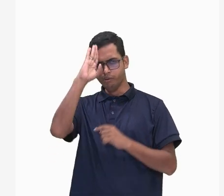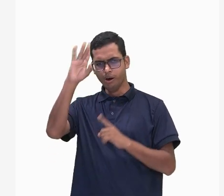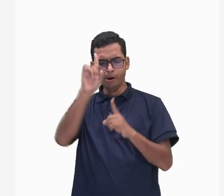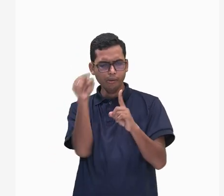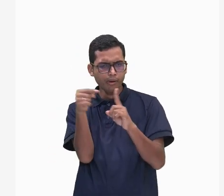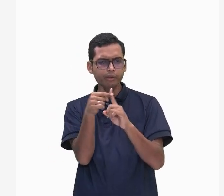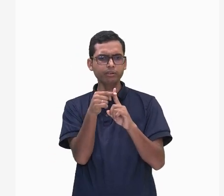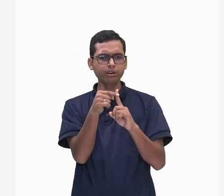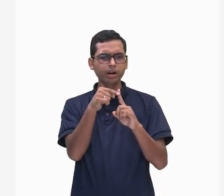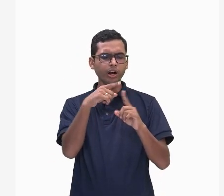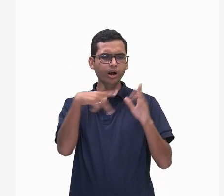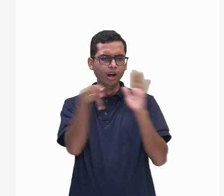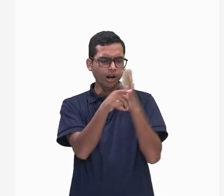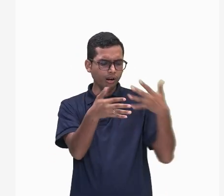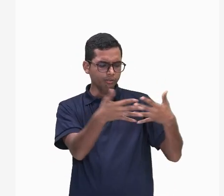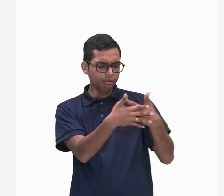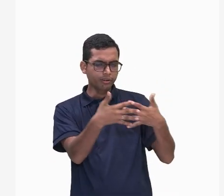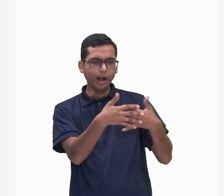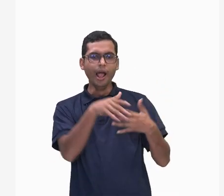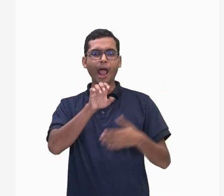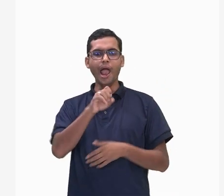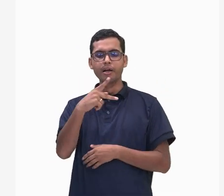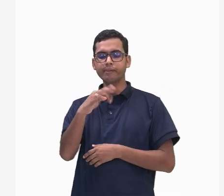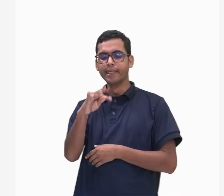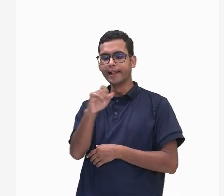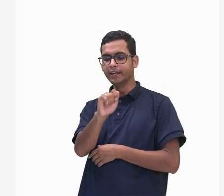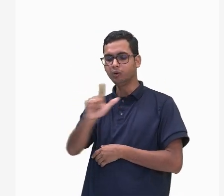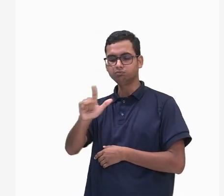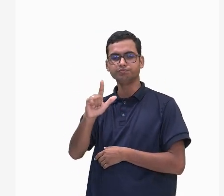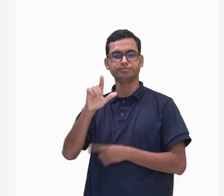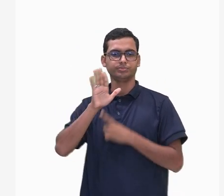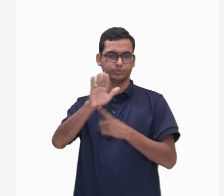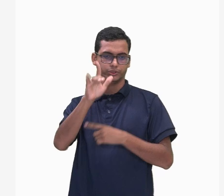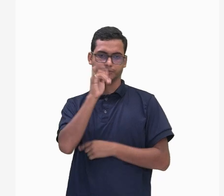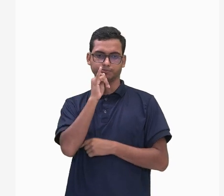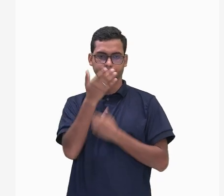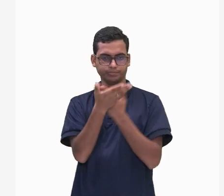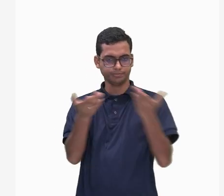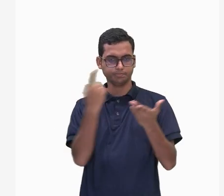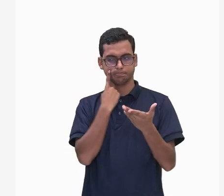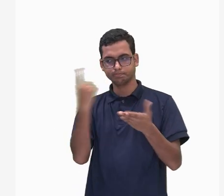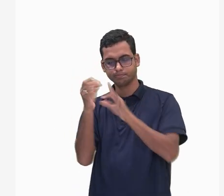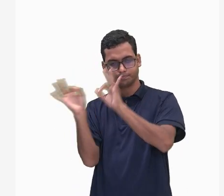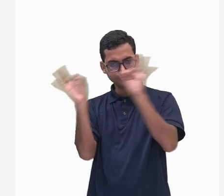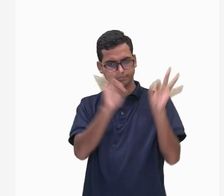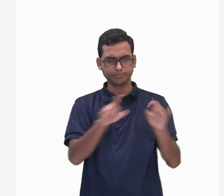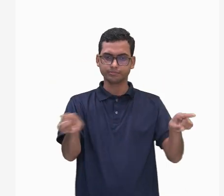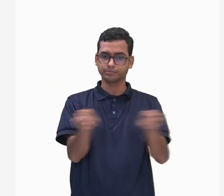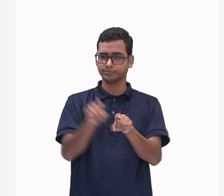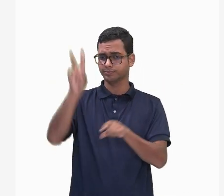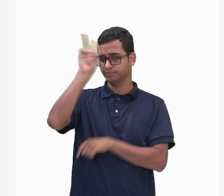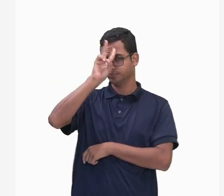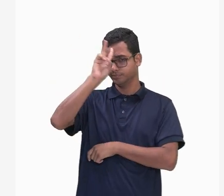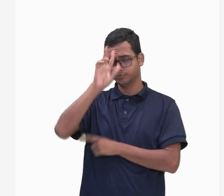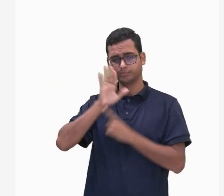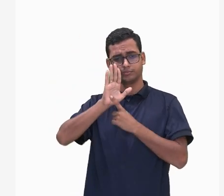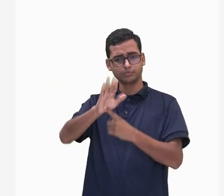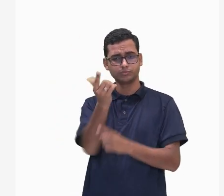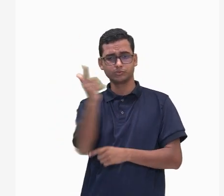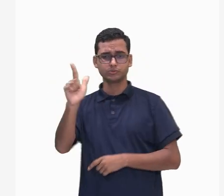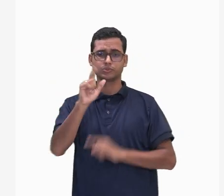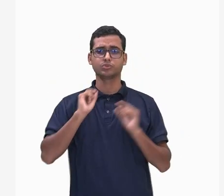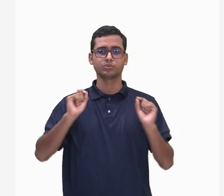pode encontrar, né? A gente trouxe dois exemplos aí para vocês, a pele e o revestimento interno do intestino, lembrando que ele está presente em